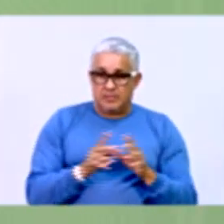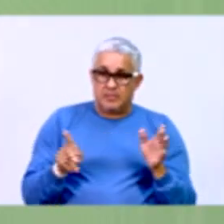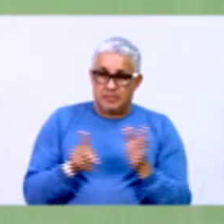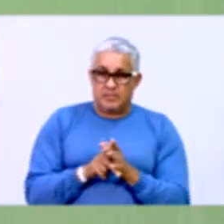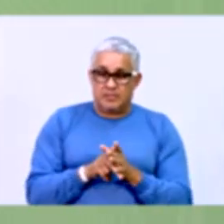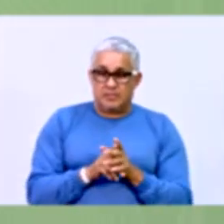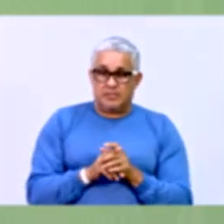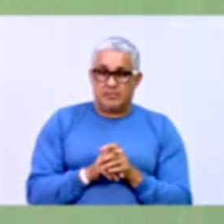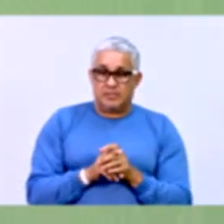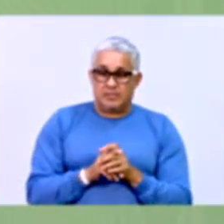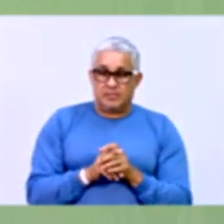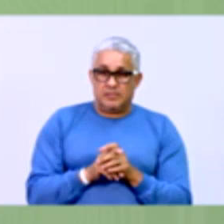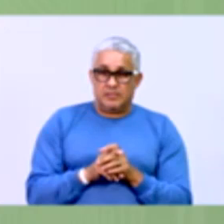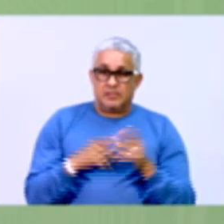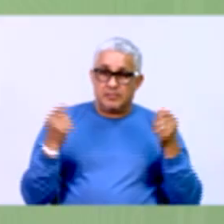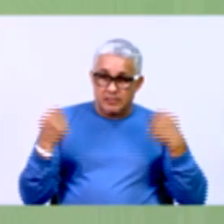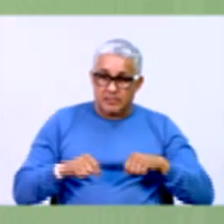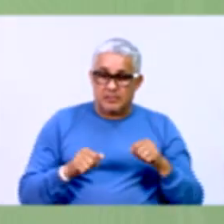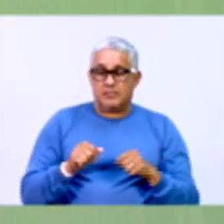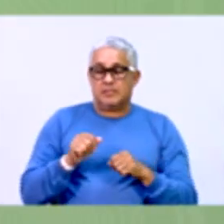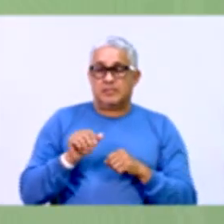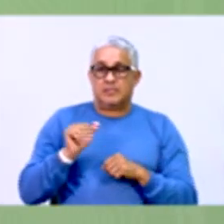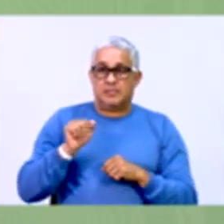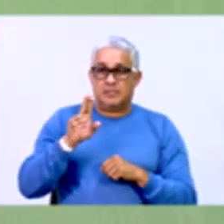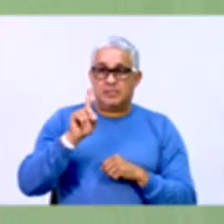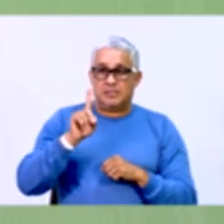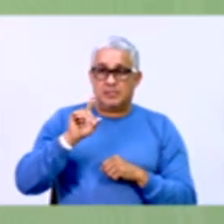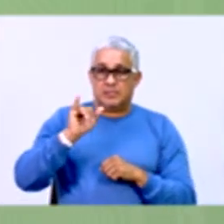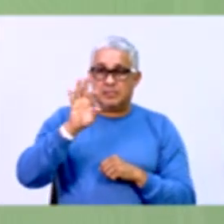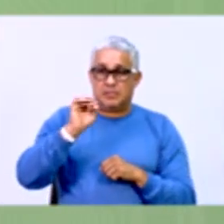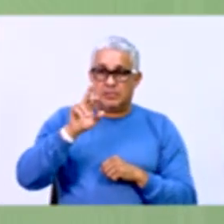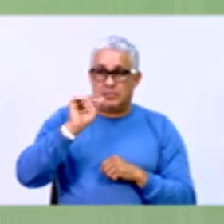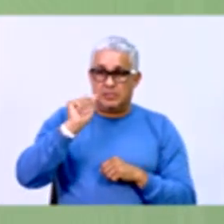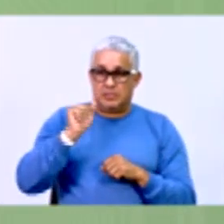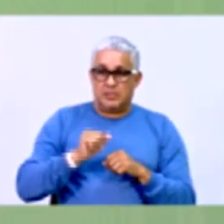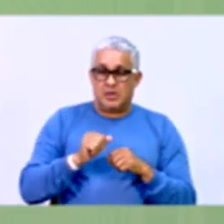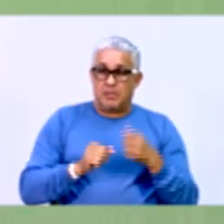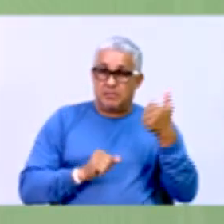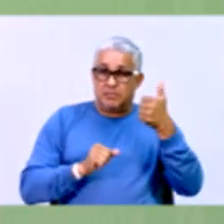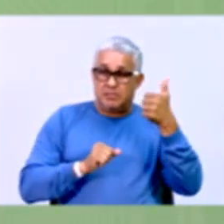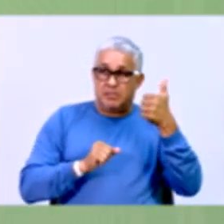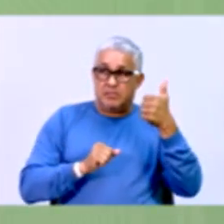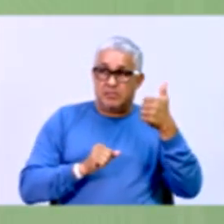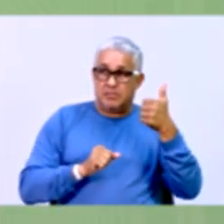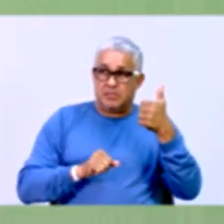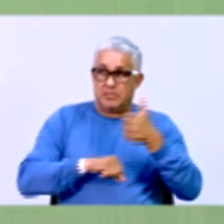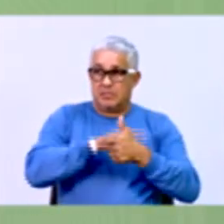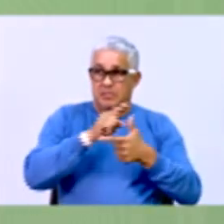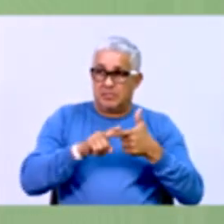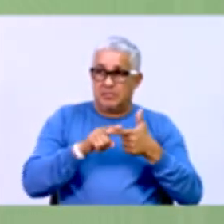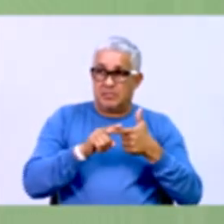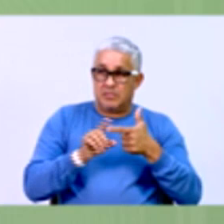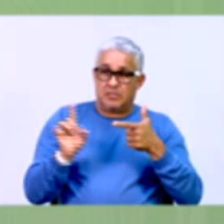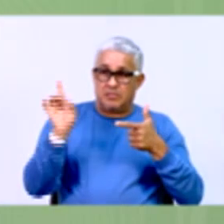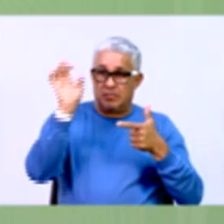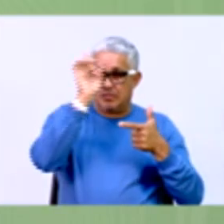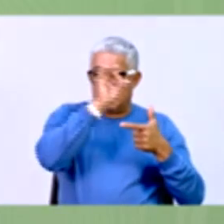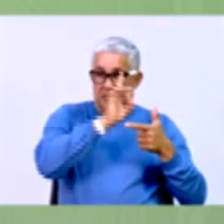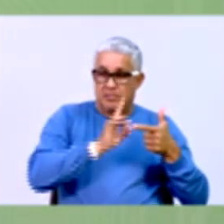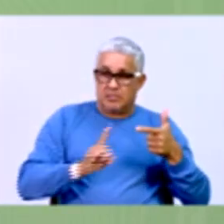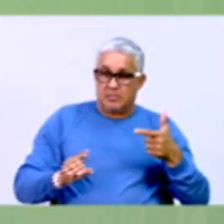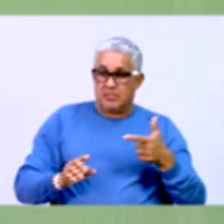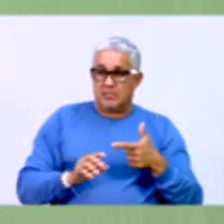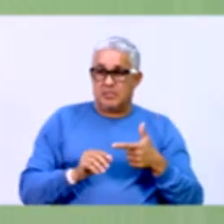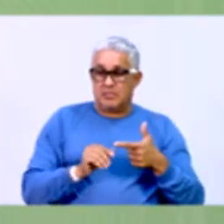atender uma necessidade de auditoria. Esse é o primeiro ponto. Aplicações específicas para atender uma